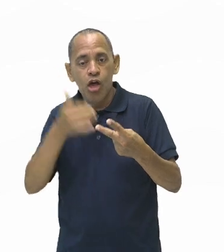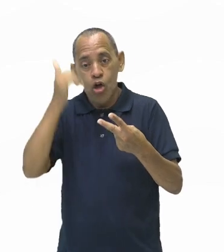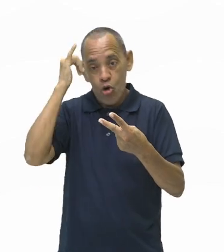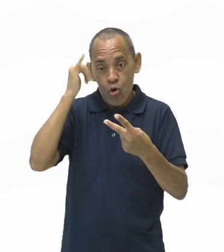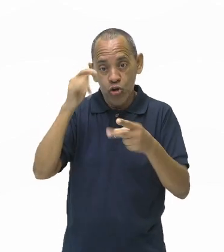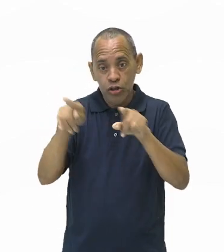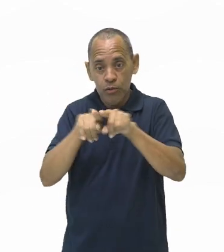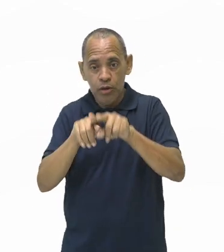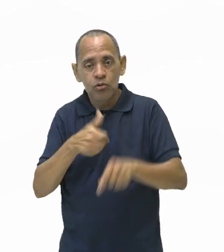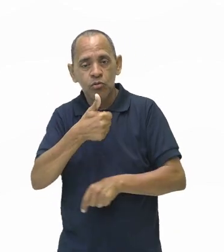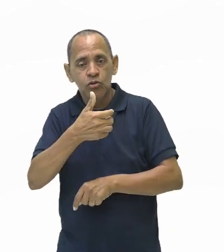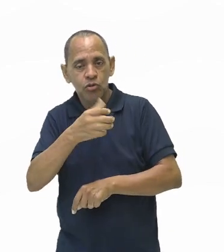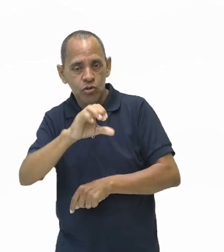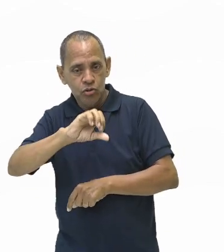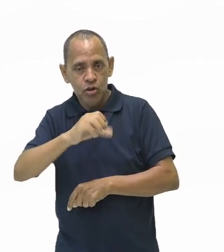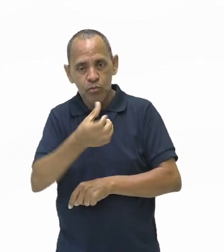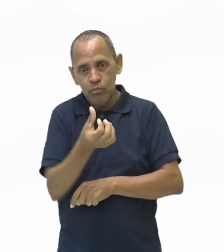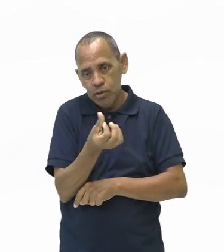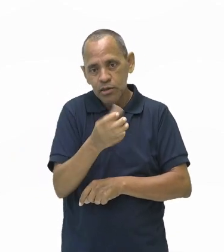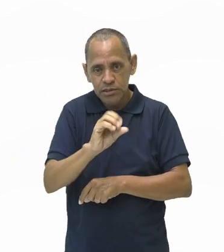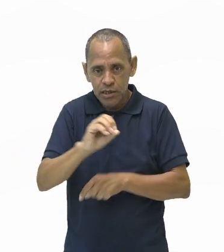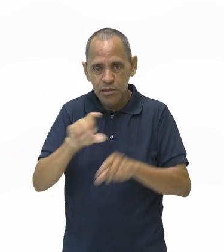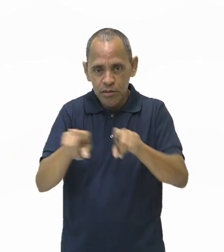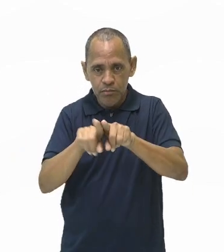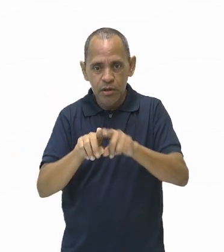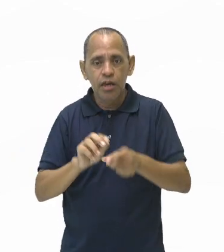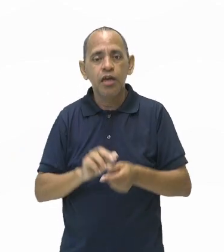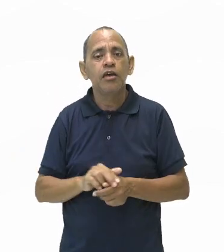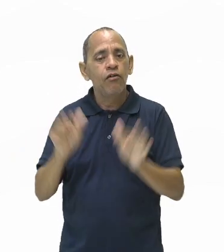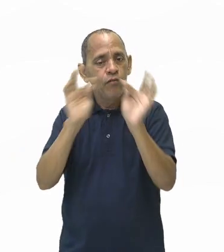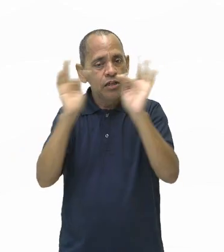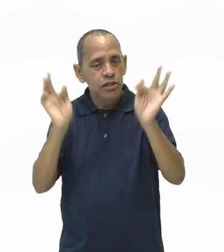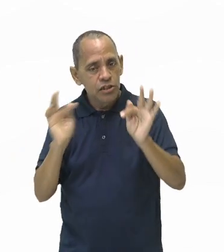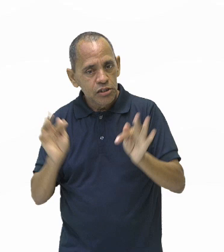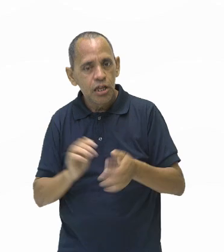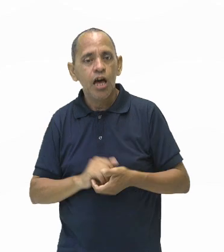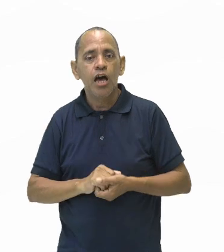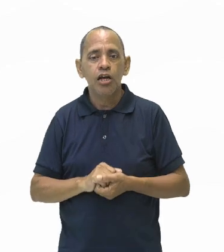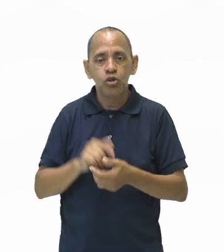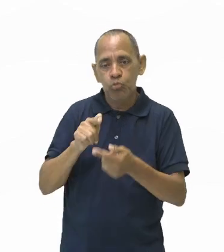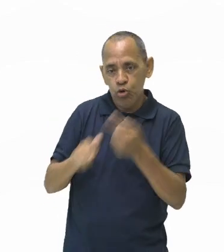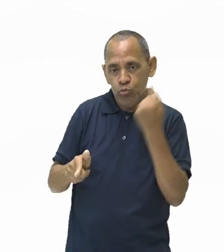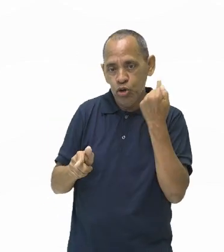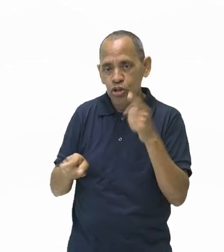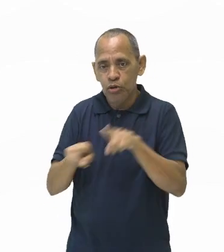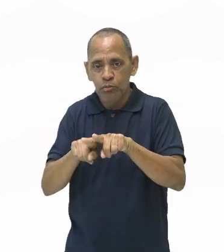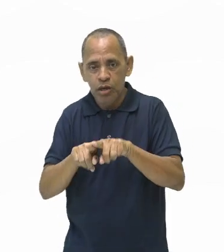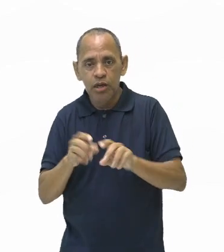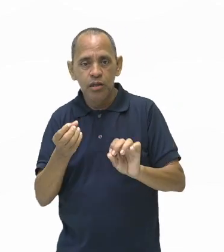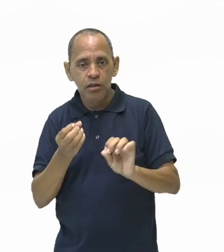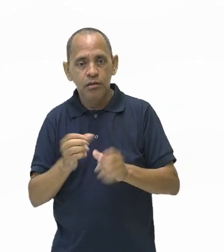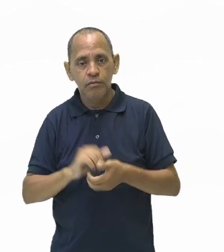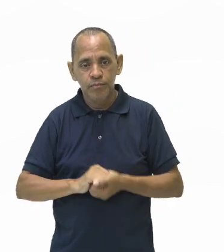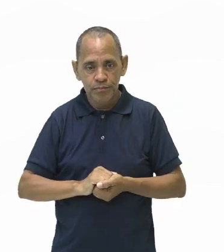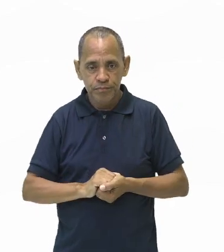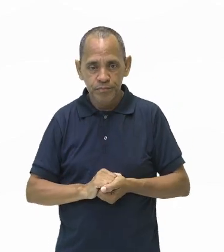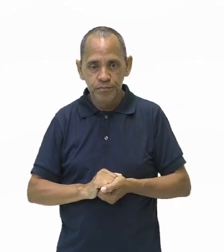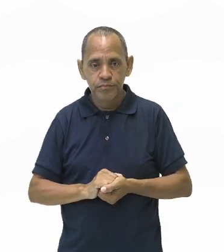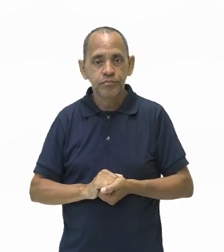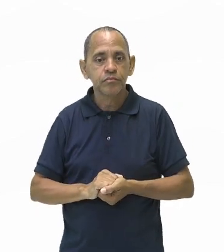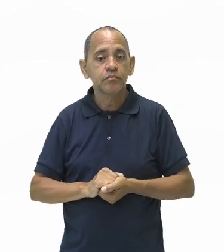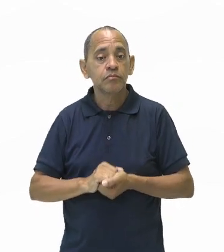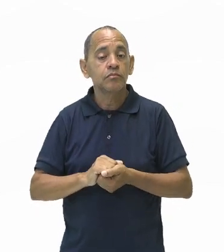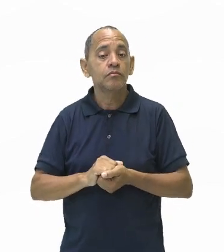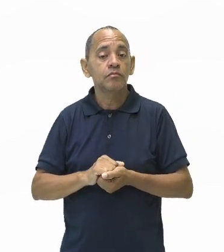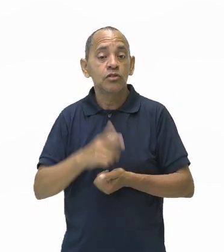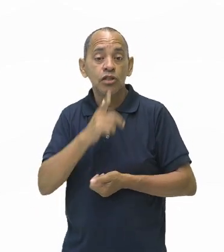1960, Felicidade Clandestina, 1971, né, Conatos e Crônicas, Água Viva, que